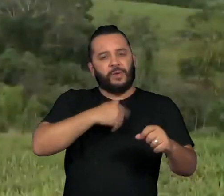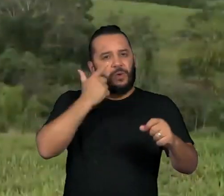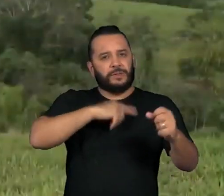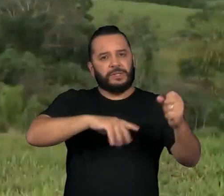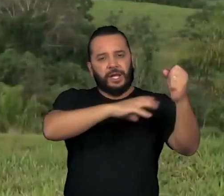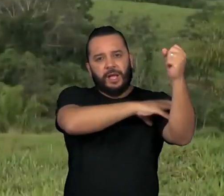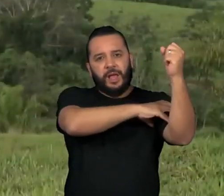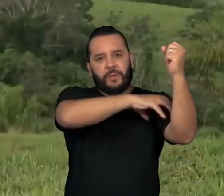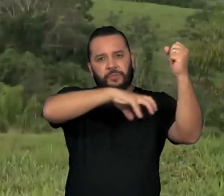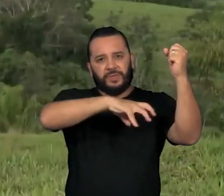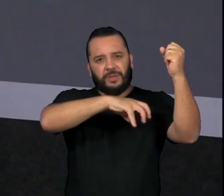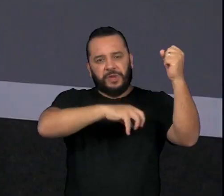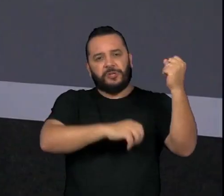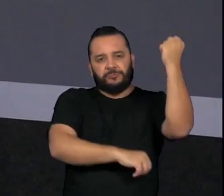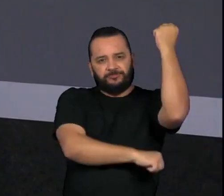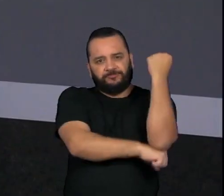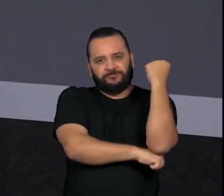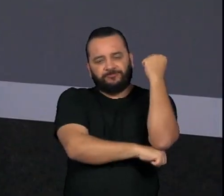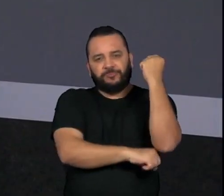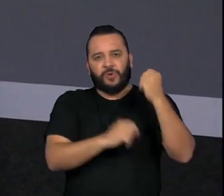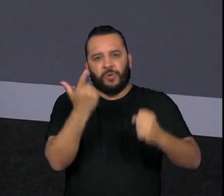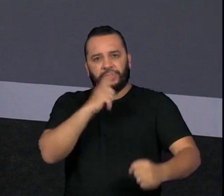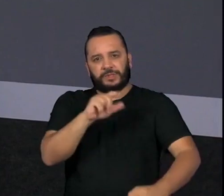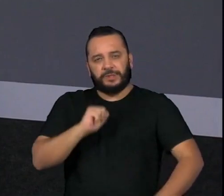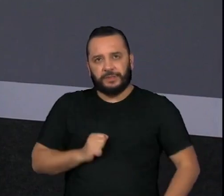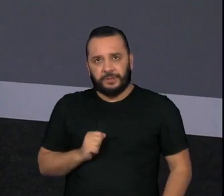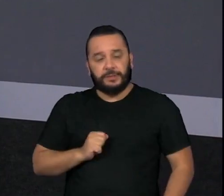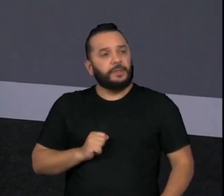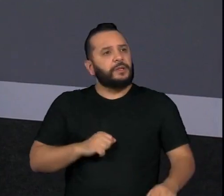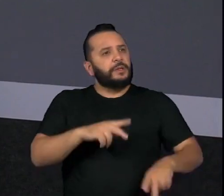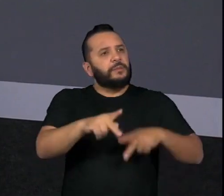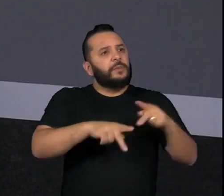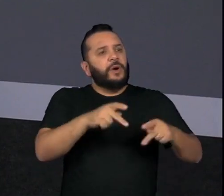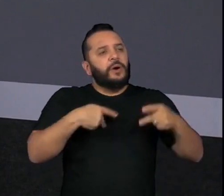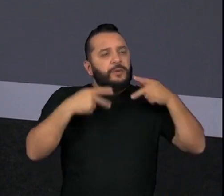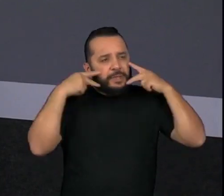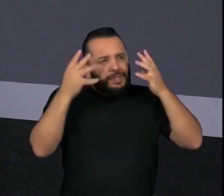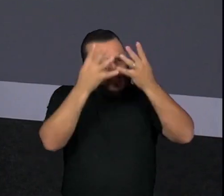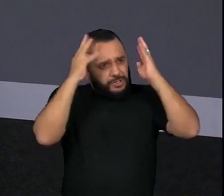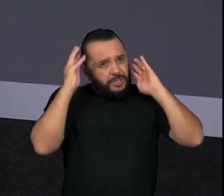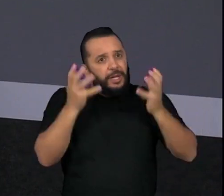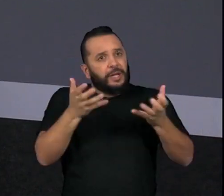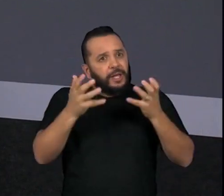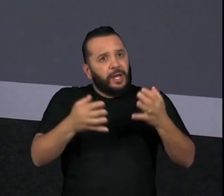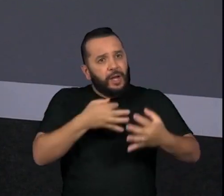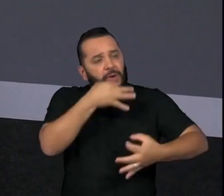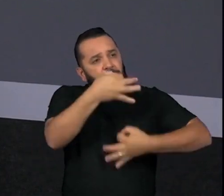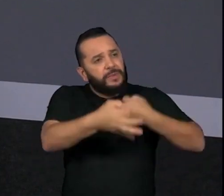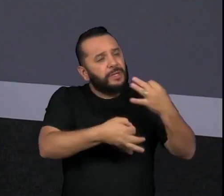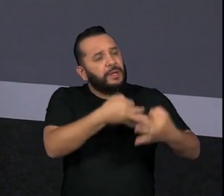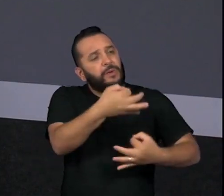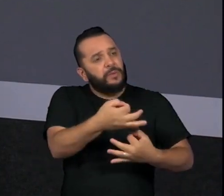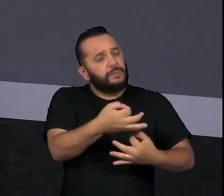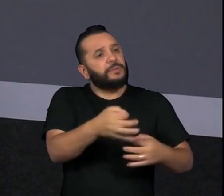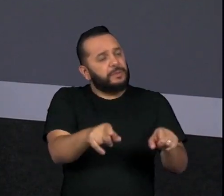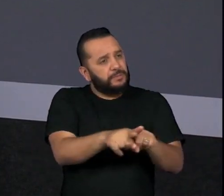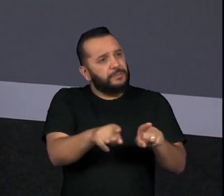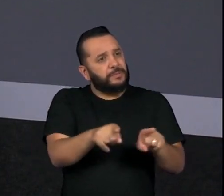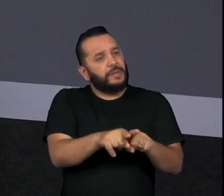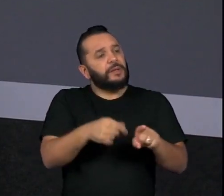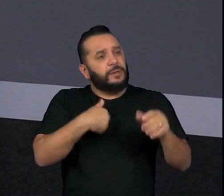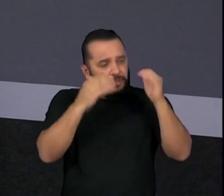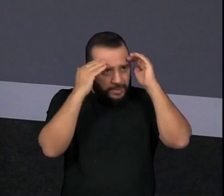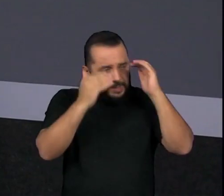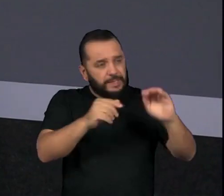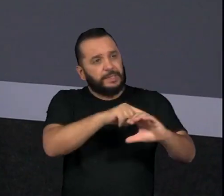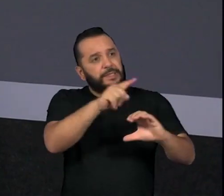seguir resistindo. Os povos indígenas têm reivindicado um espaço nessa discussão, baseados inclusive no que a ciência diz,